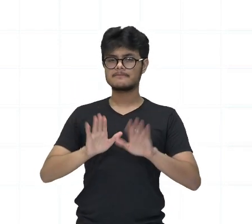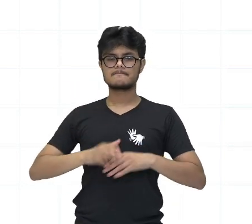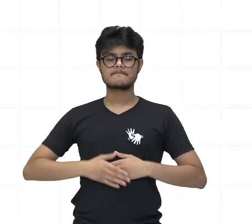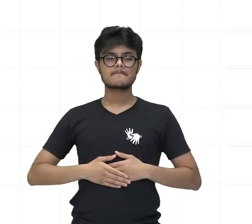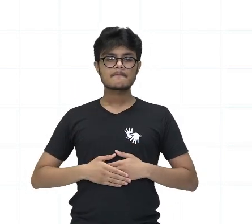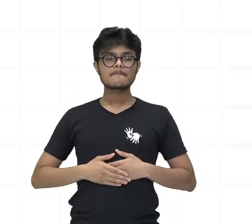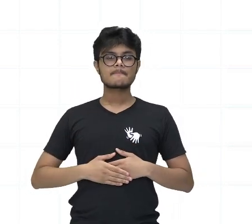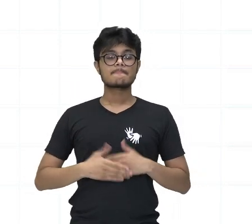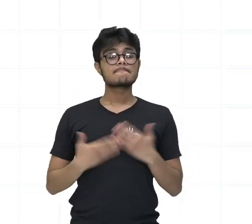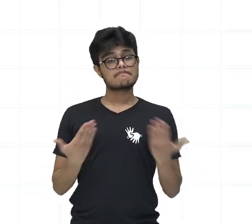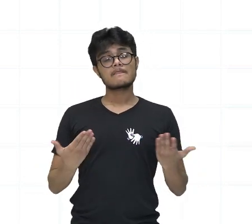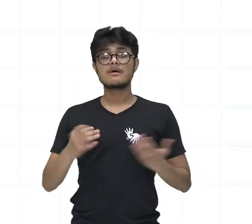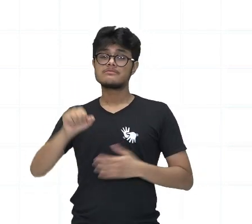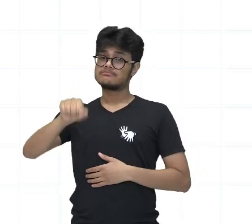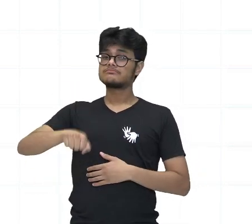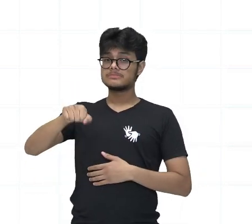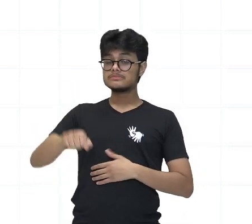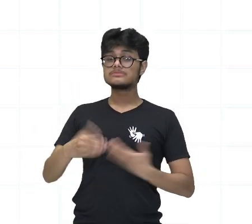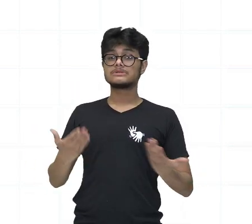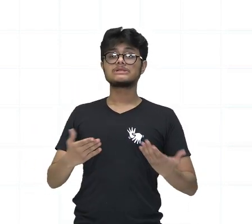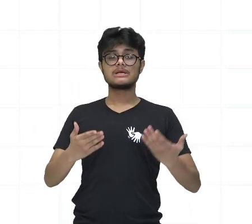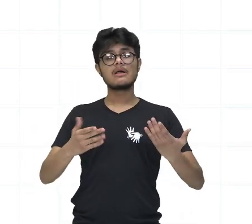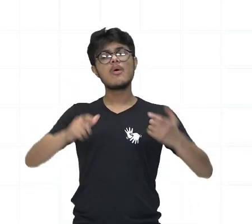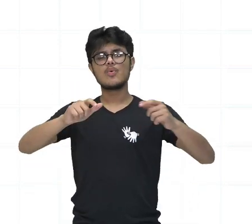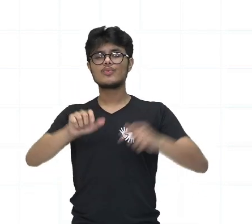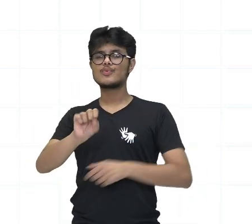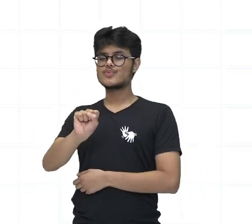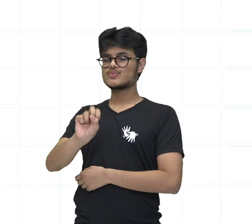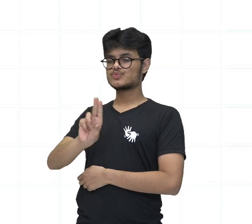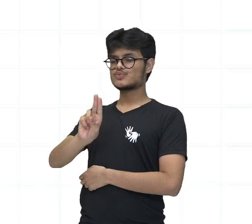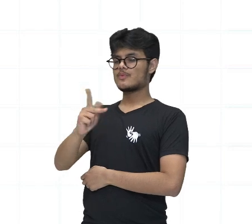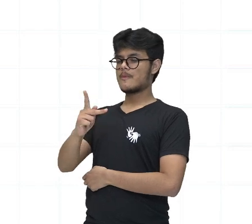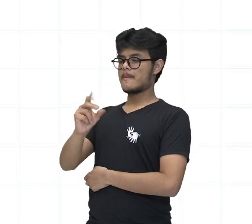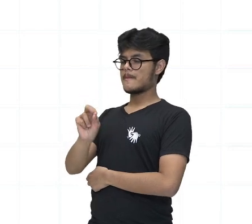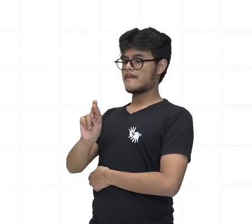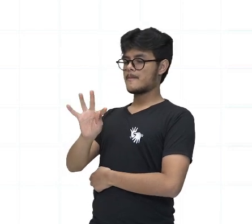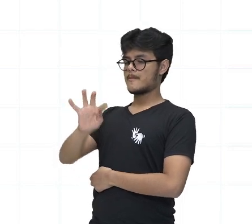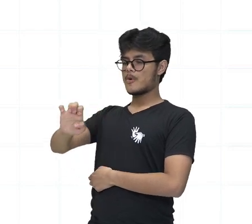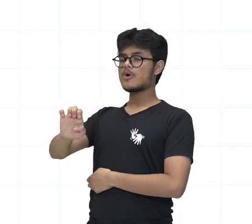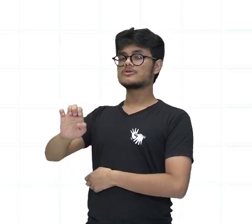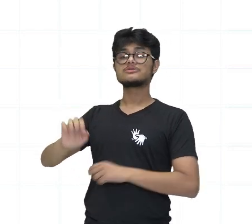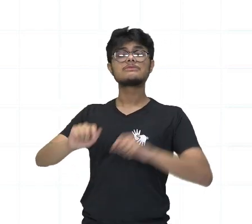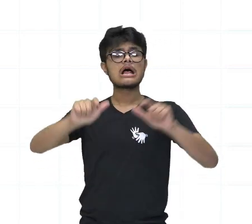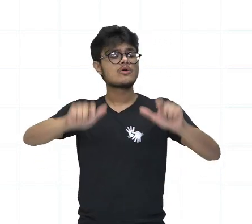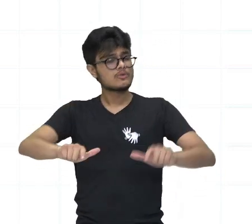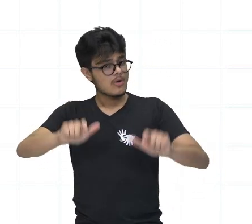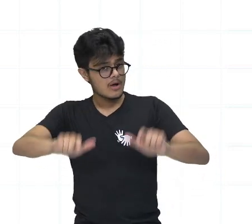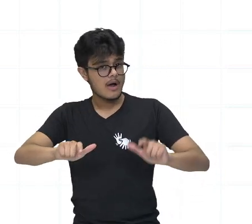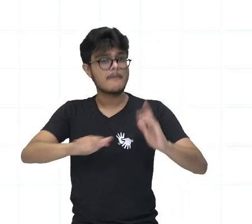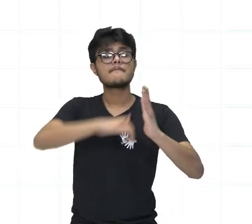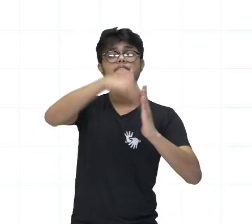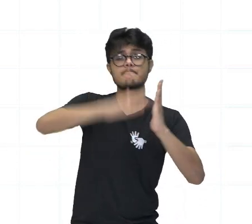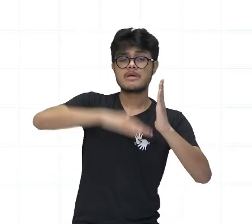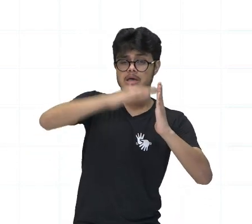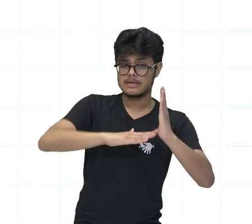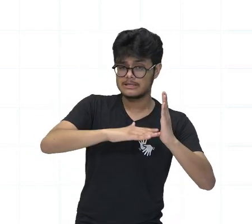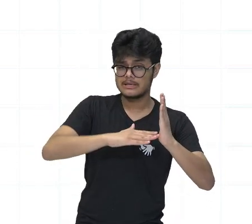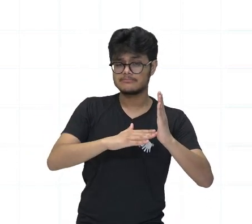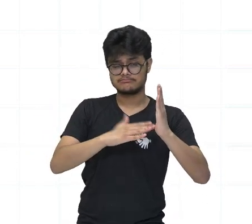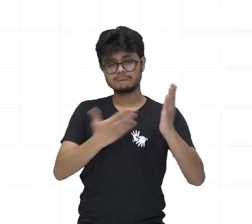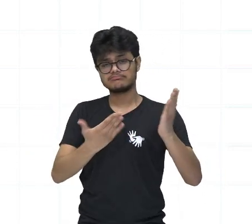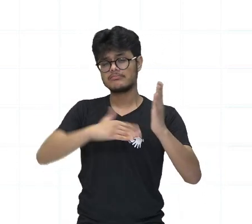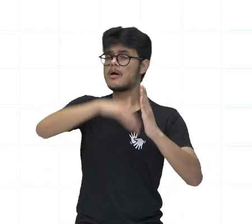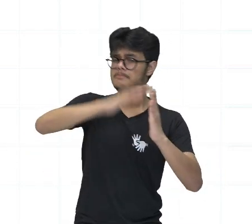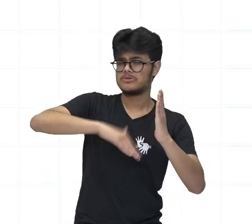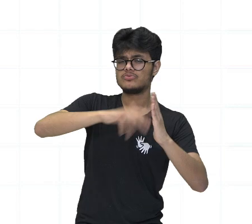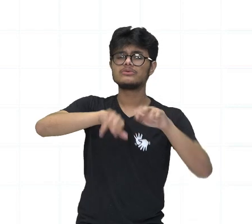a superfície sobre a qual podem ser feitos um desenho, uma pintura ou uma colagem.